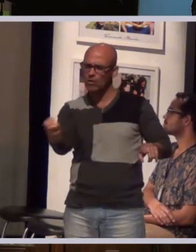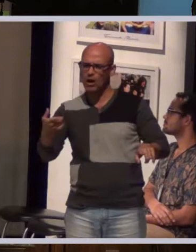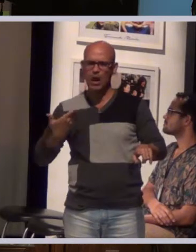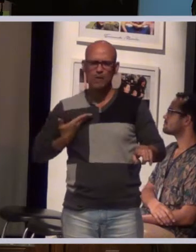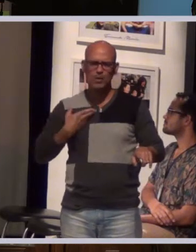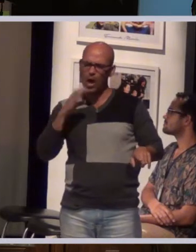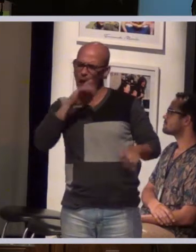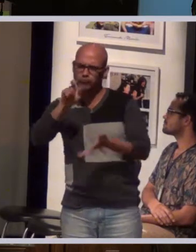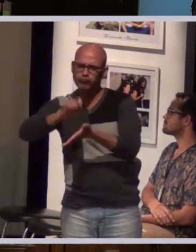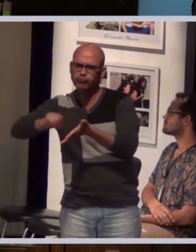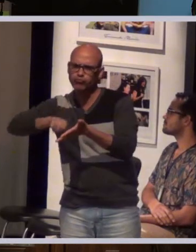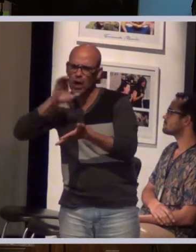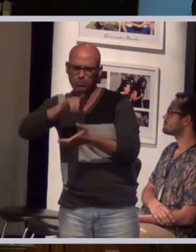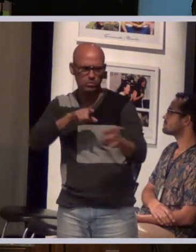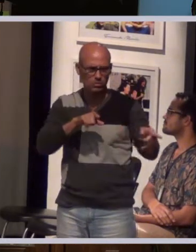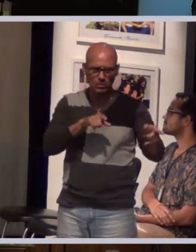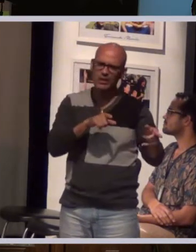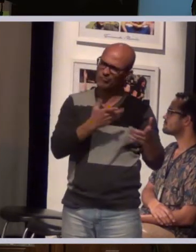incomoda?